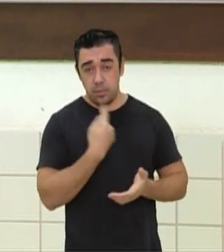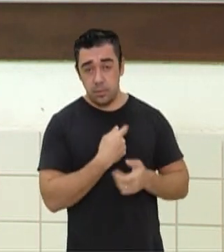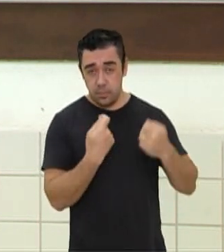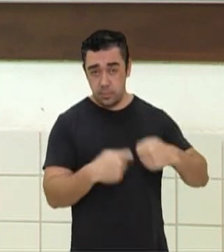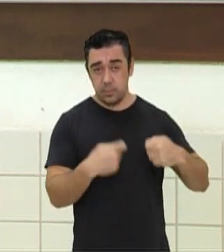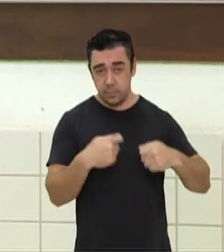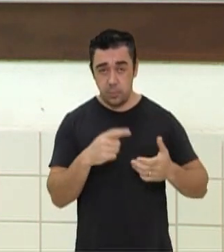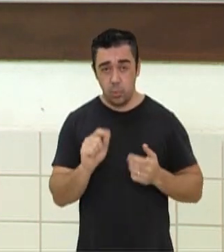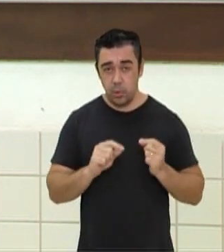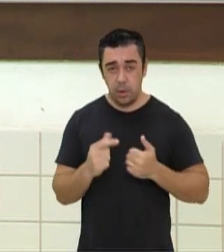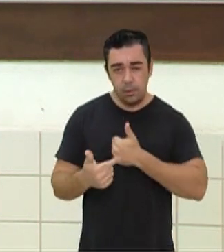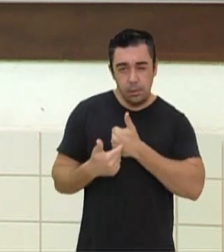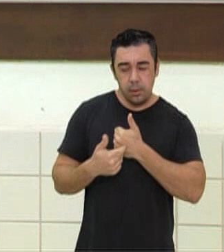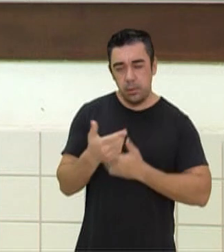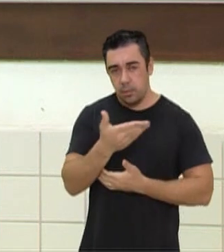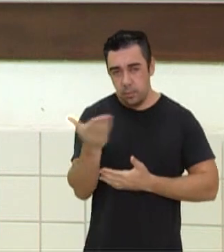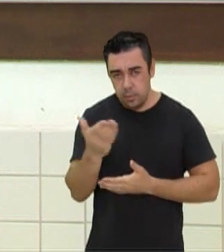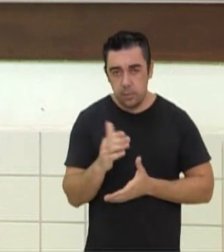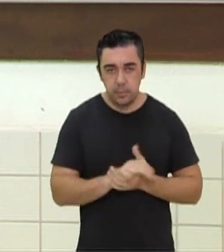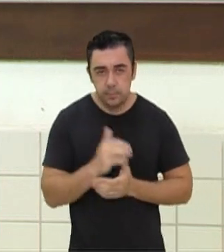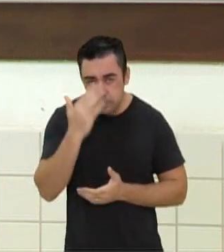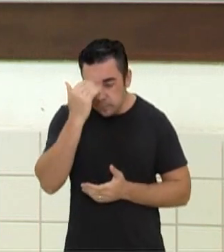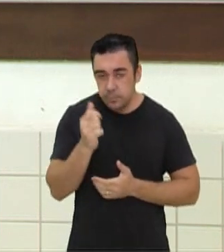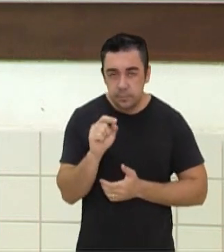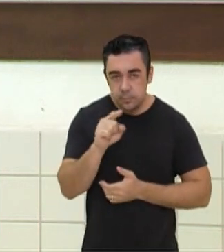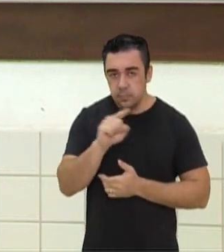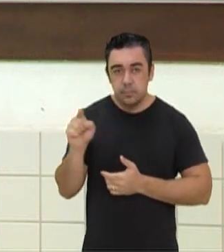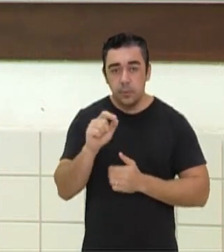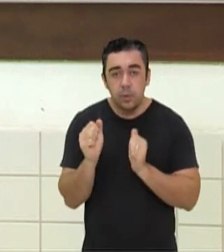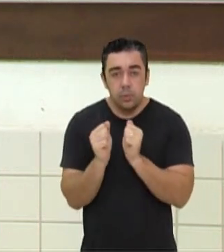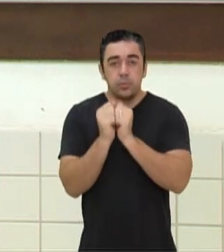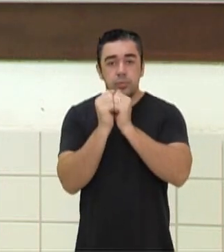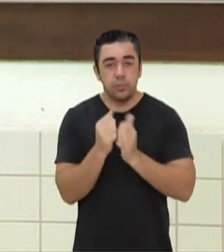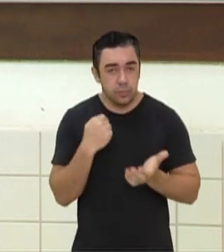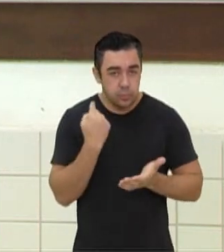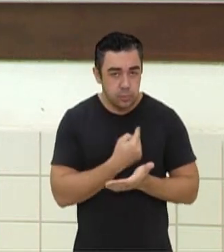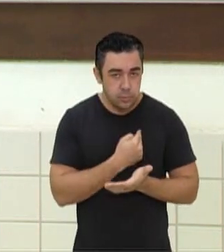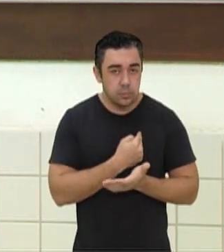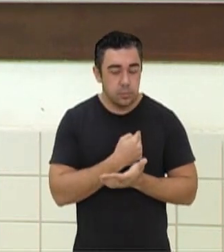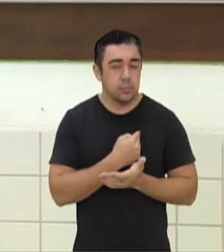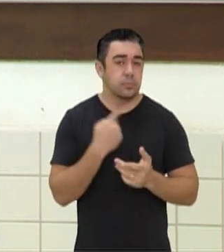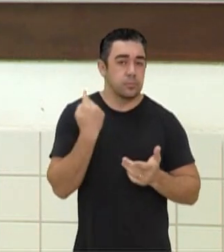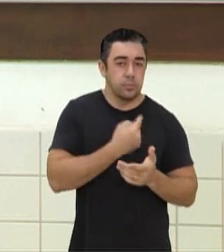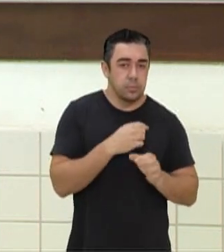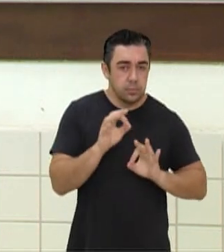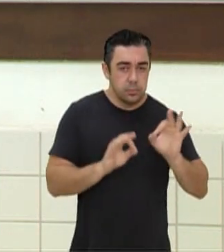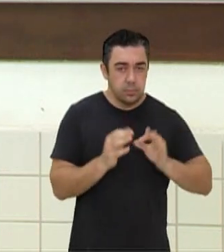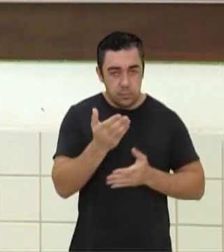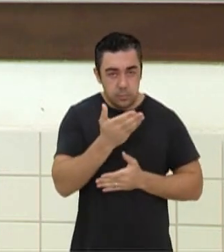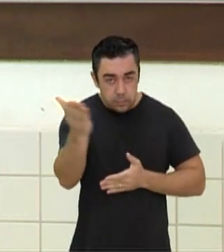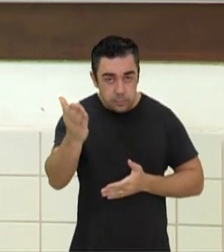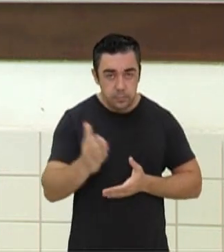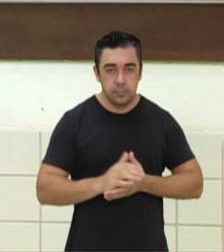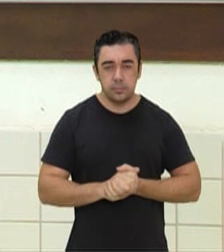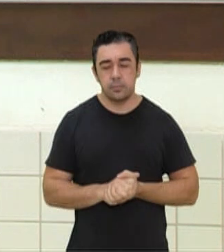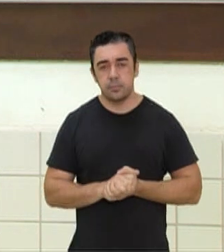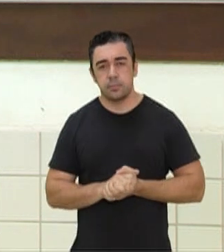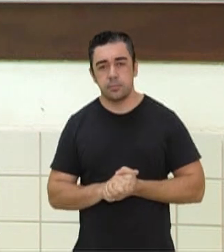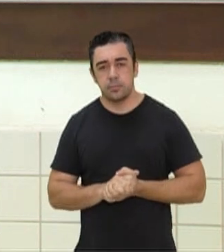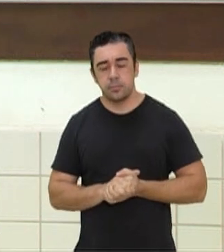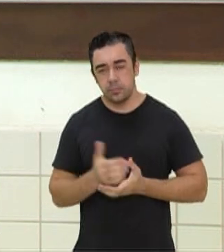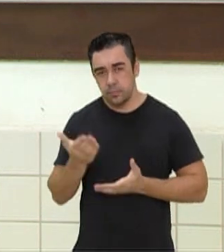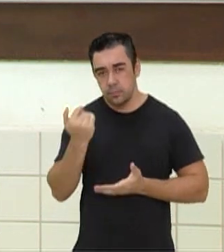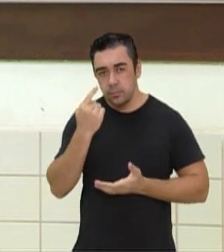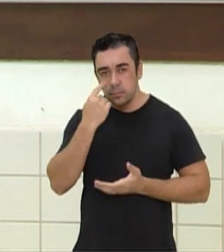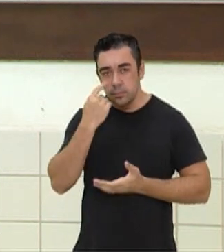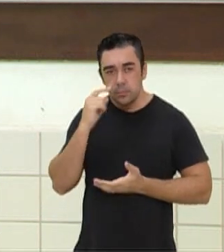daqueles likezinhos de vocês, para saber que vocês estão junto com a gente, tudo que é feito para vocês, perfeito? Então vamos lá